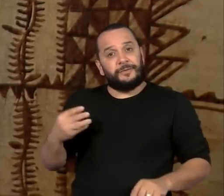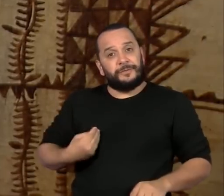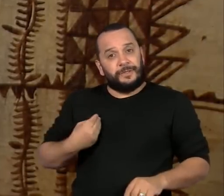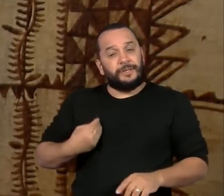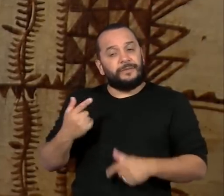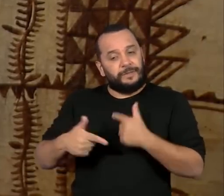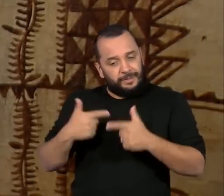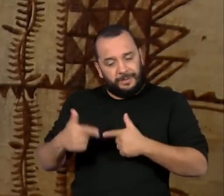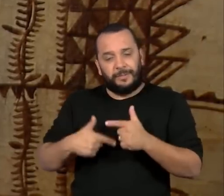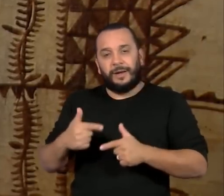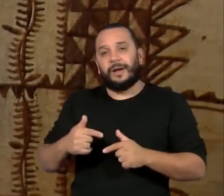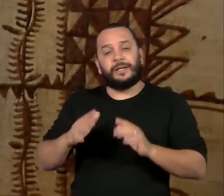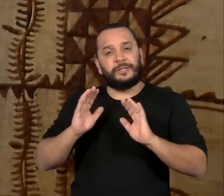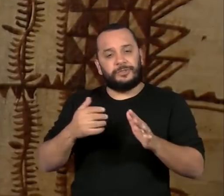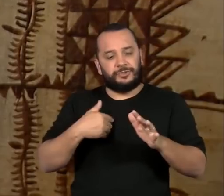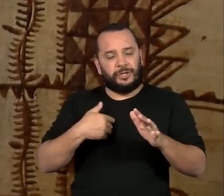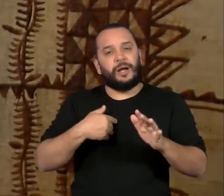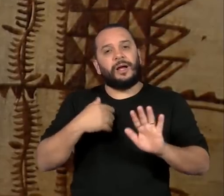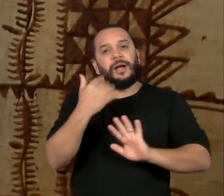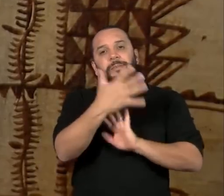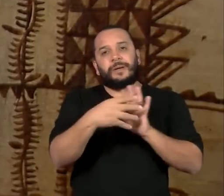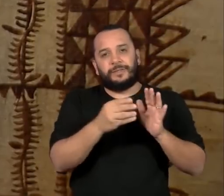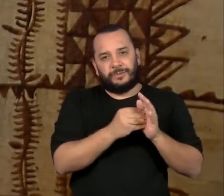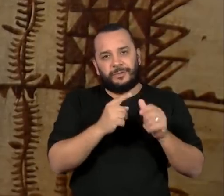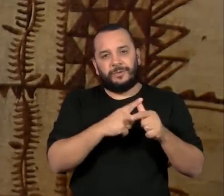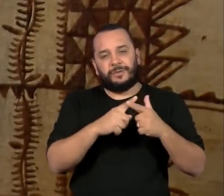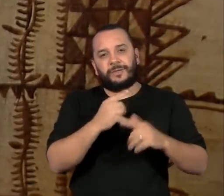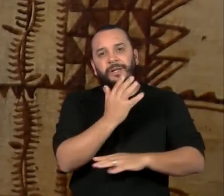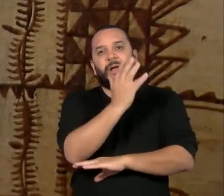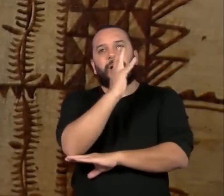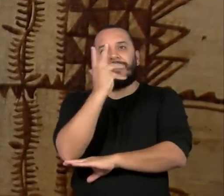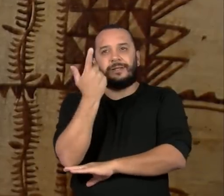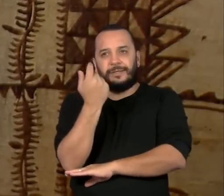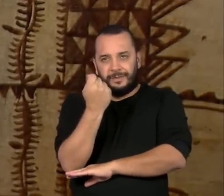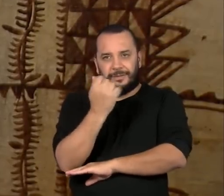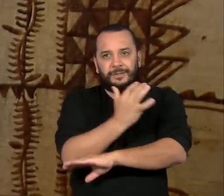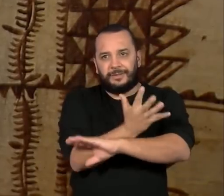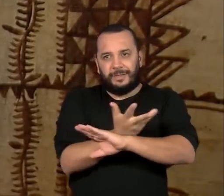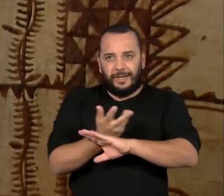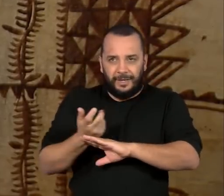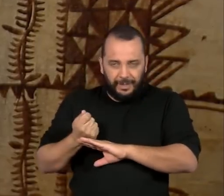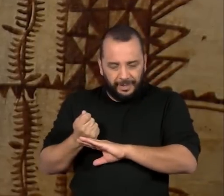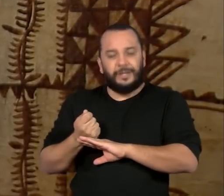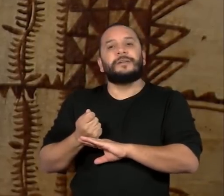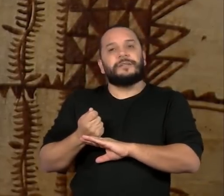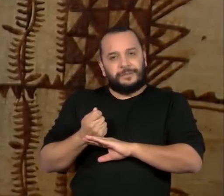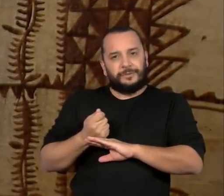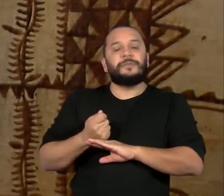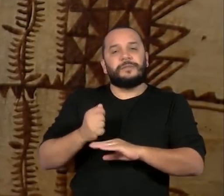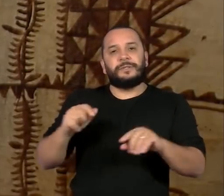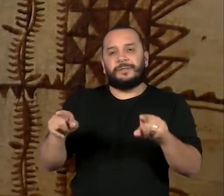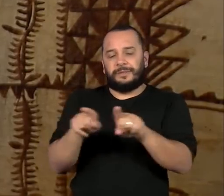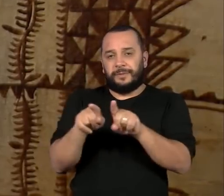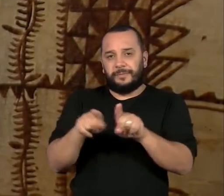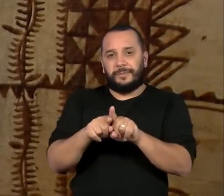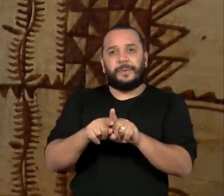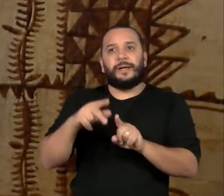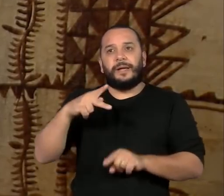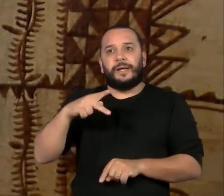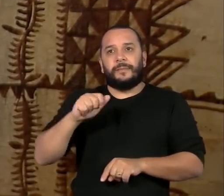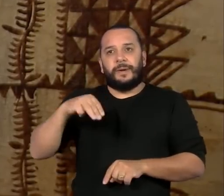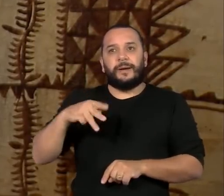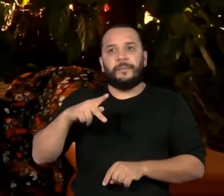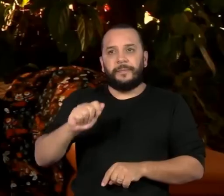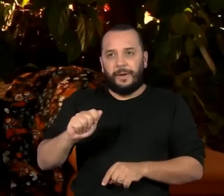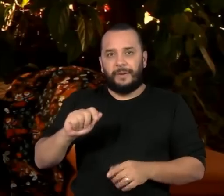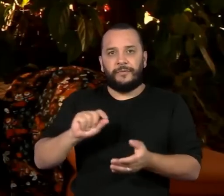brasileiros: Amazônia, Mata Atlântica, Cerrado, Caatinga e Pampa. Só está faltando mesmo o